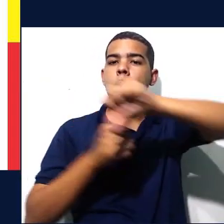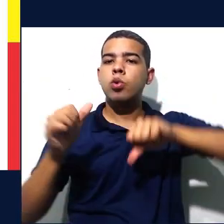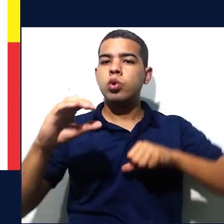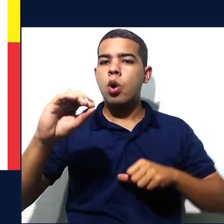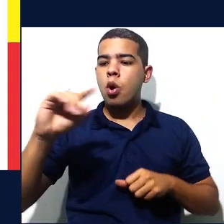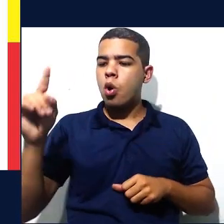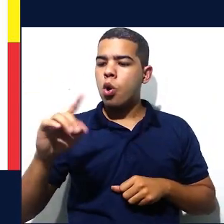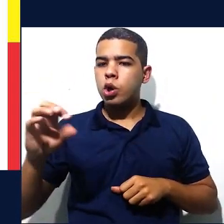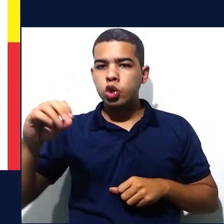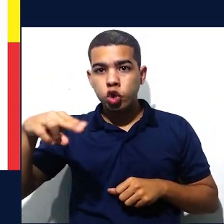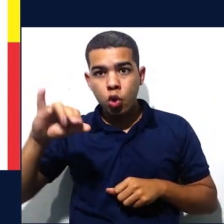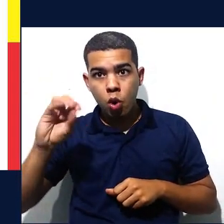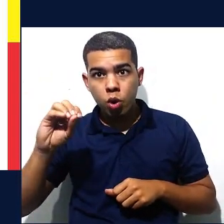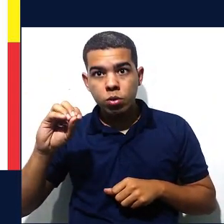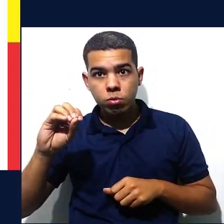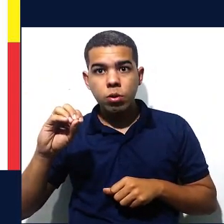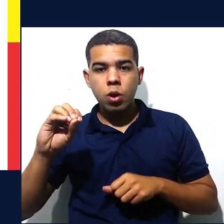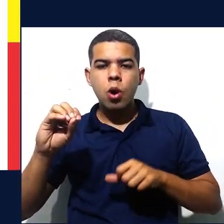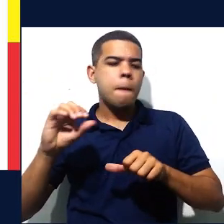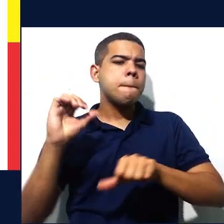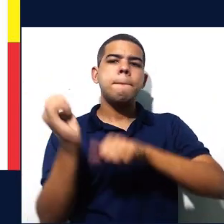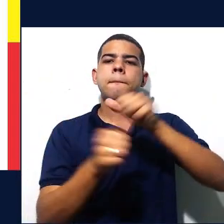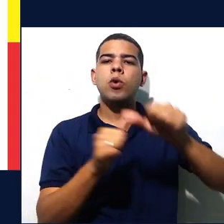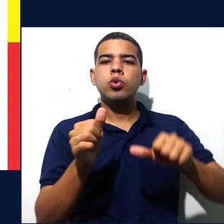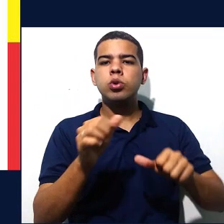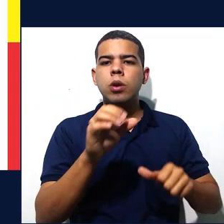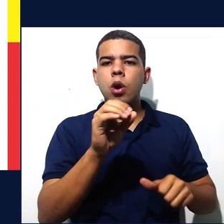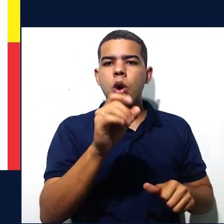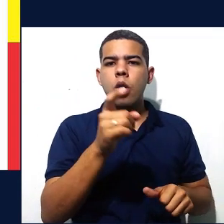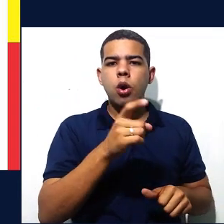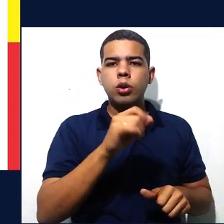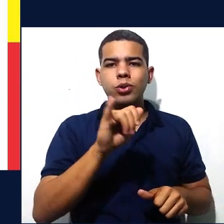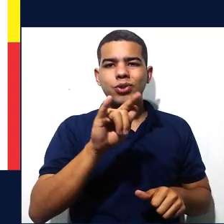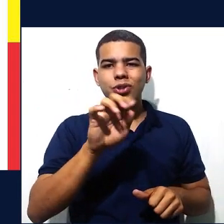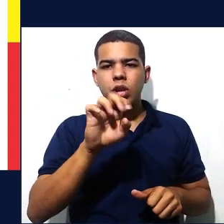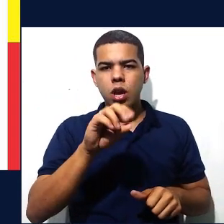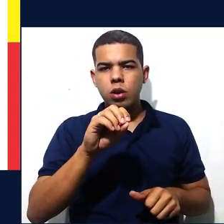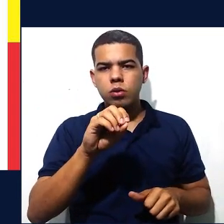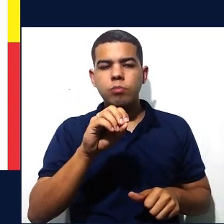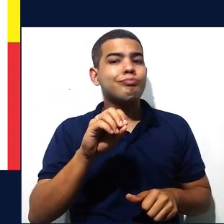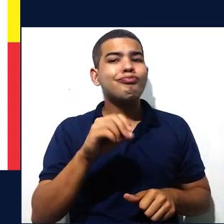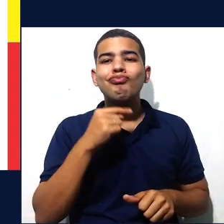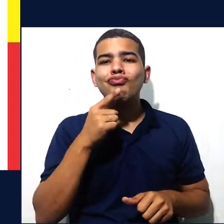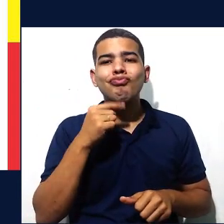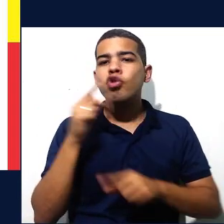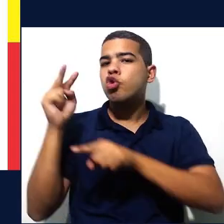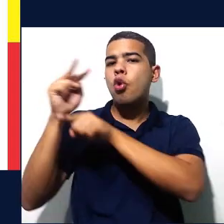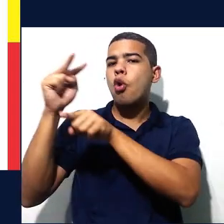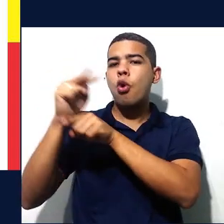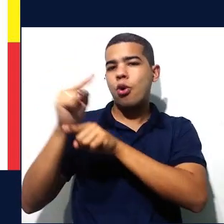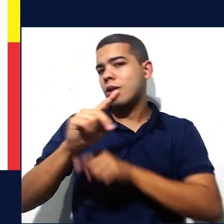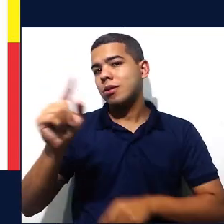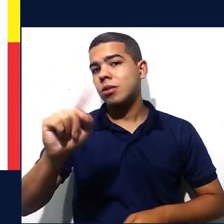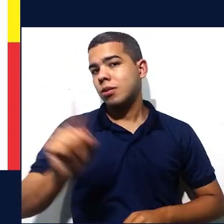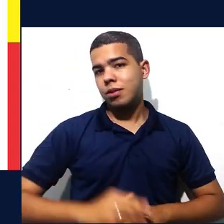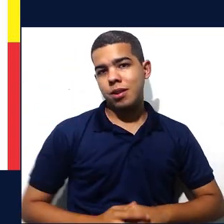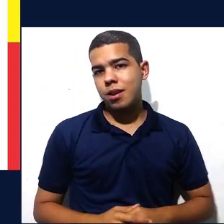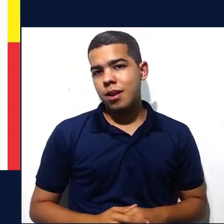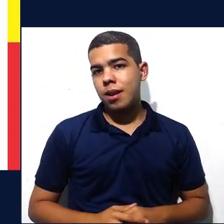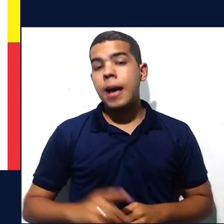oxigênio ele não protege o nosso planeta dos raios ultravioletas, fazendo com que esses